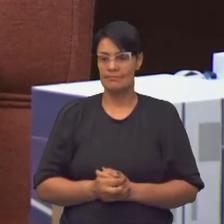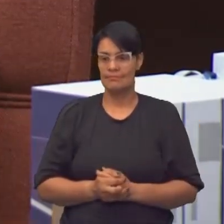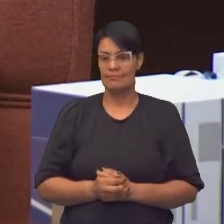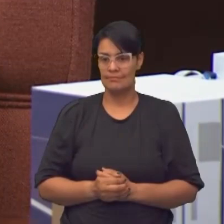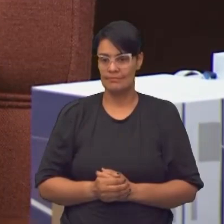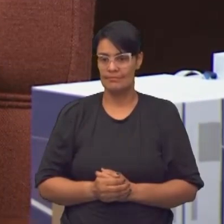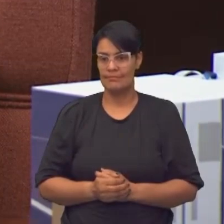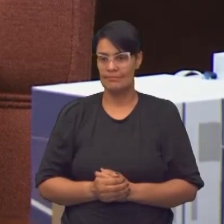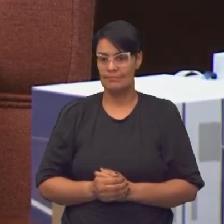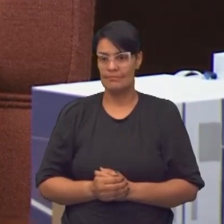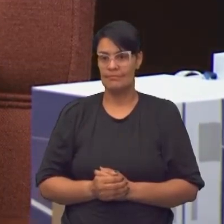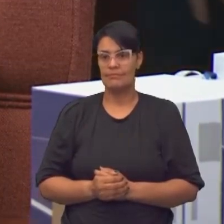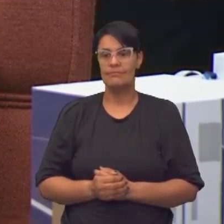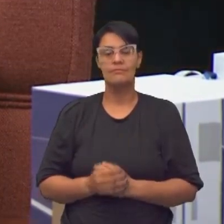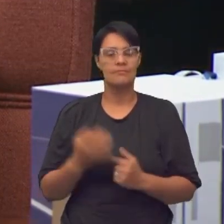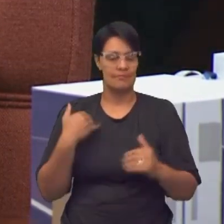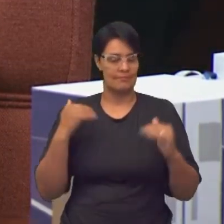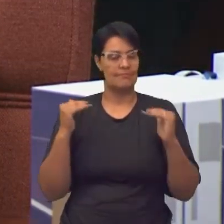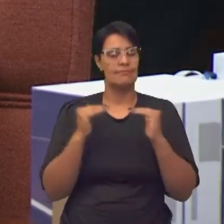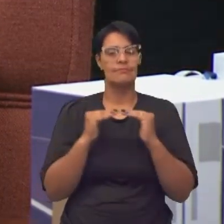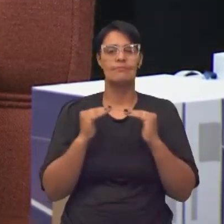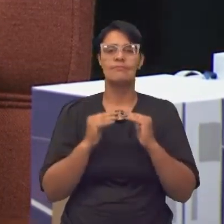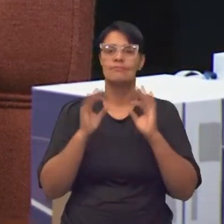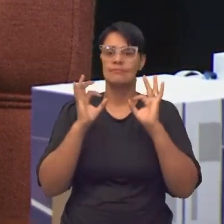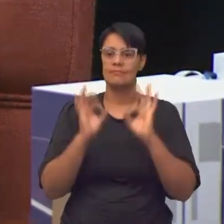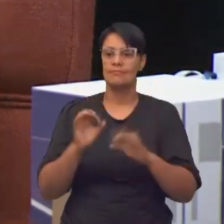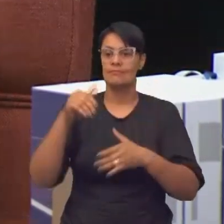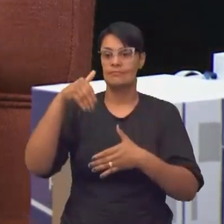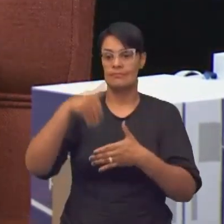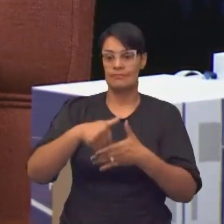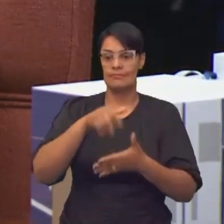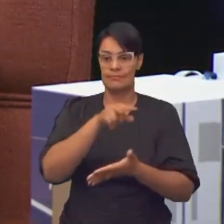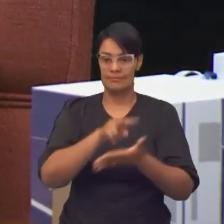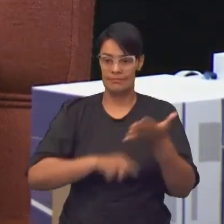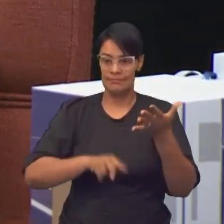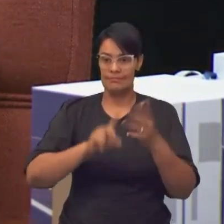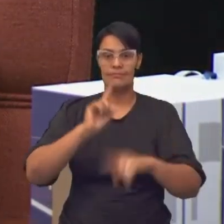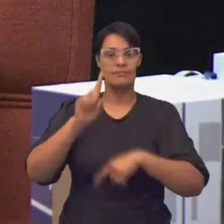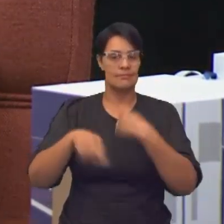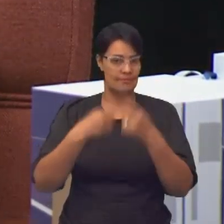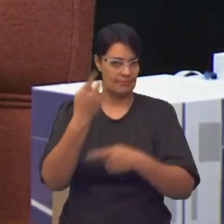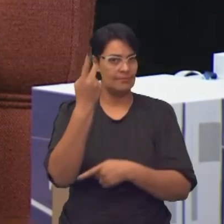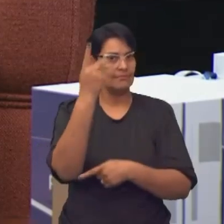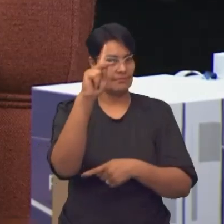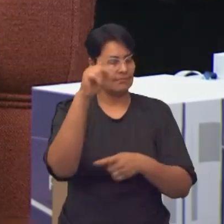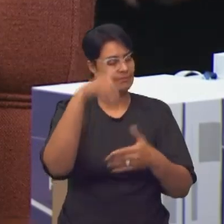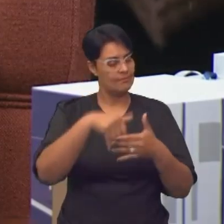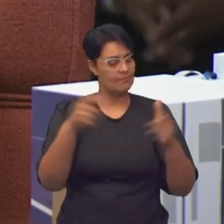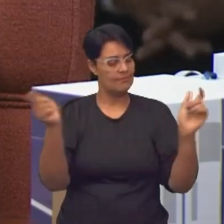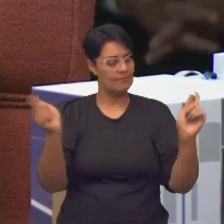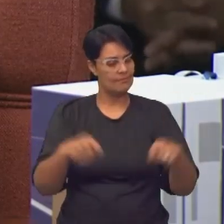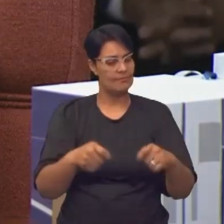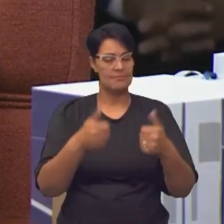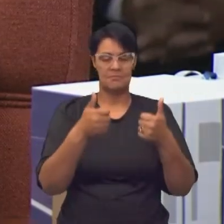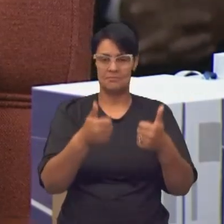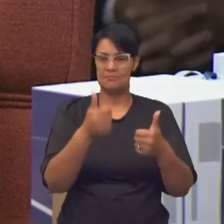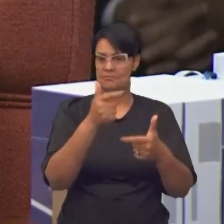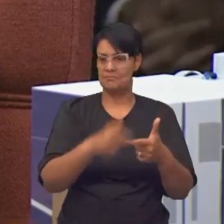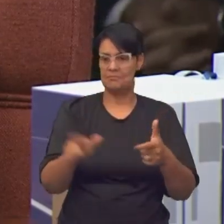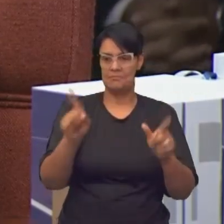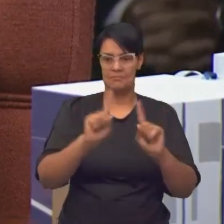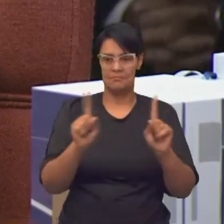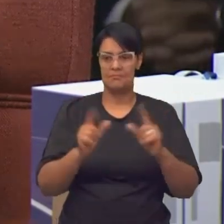concordo integralmente em trazer o voto vista e depois ouvirei de toda sorte o voto do ministro com gosto e, se for o